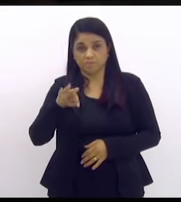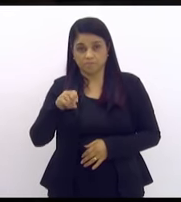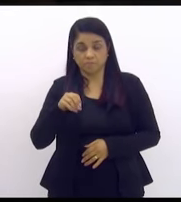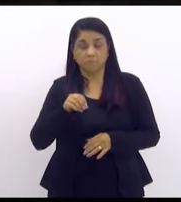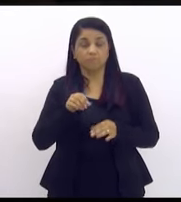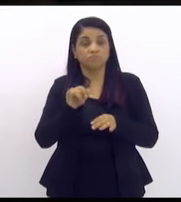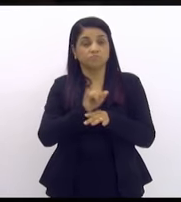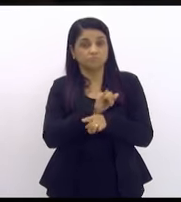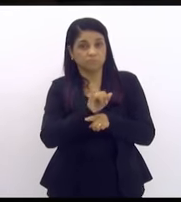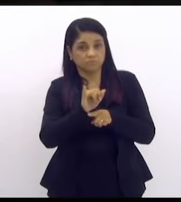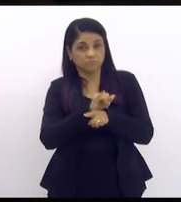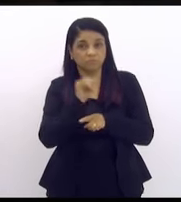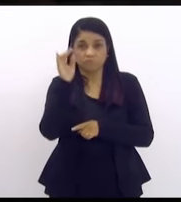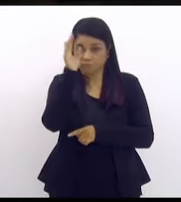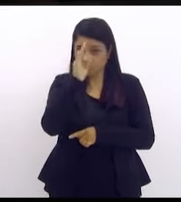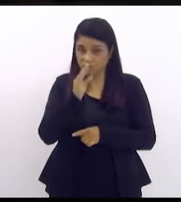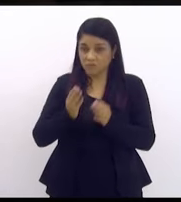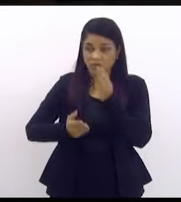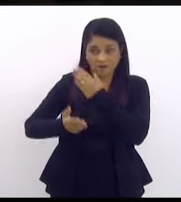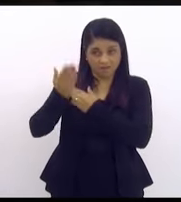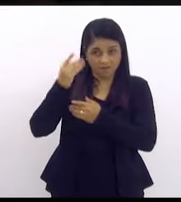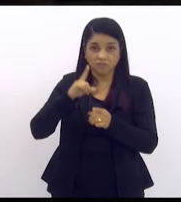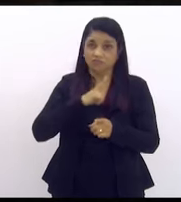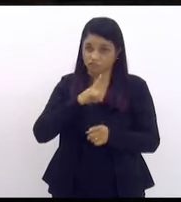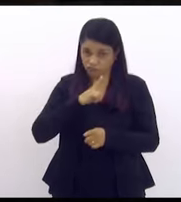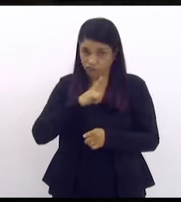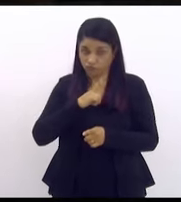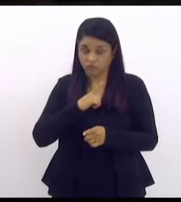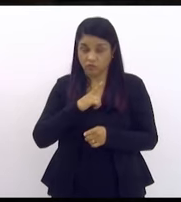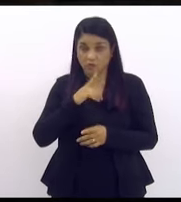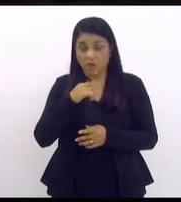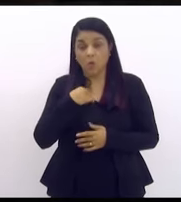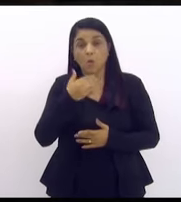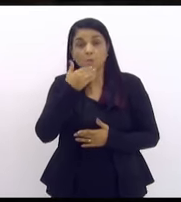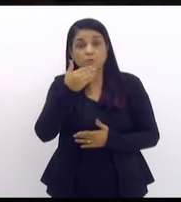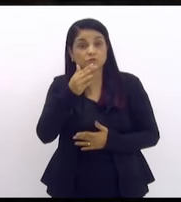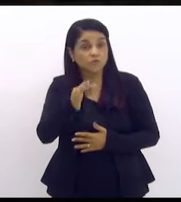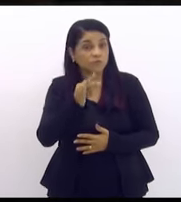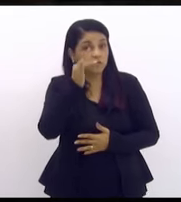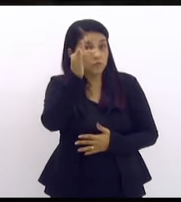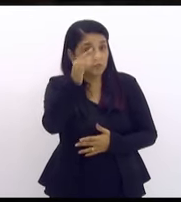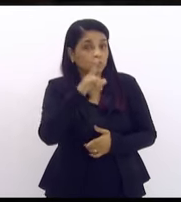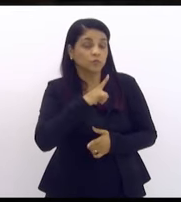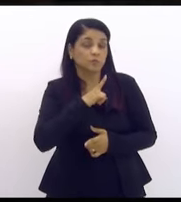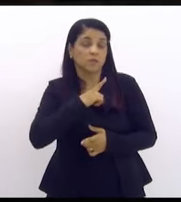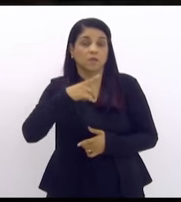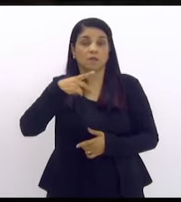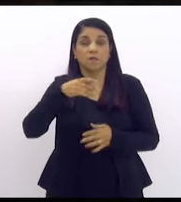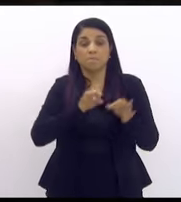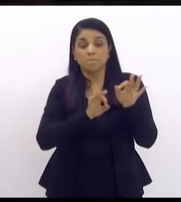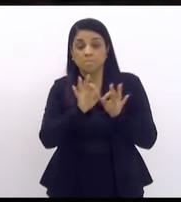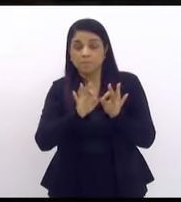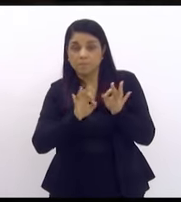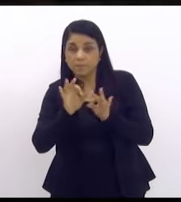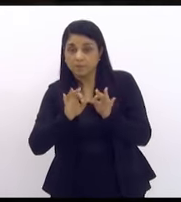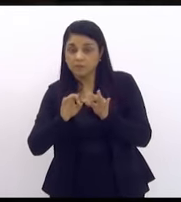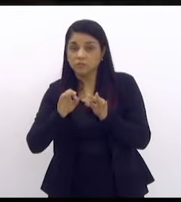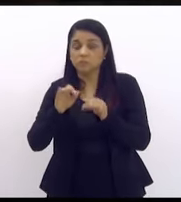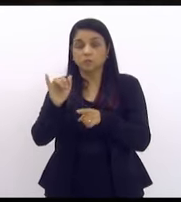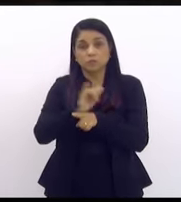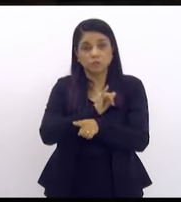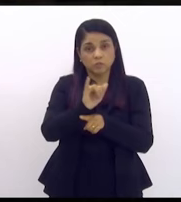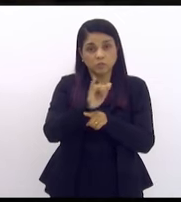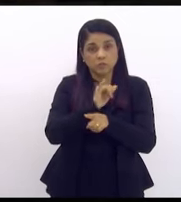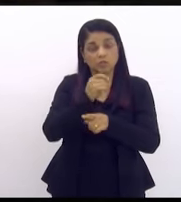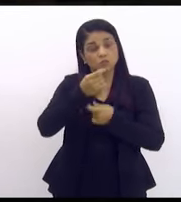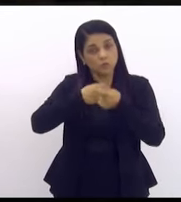é que, no futuro, possamos ter um planejamento estratégico de desenvolvimento econômico e social